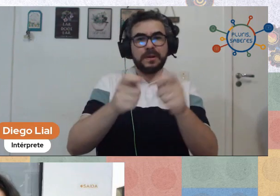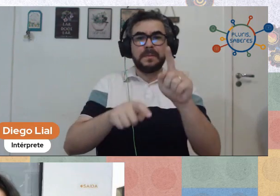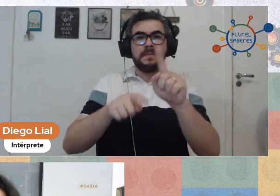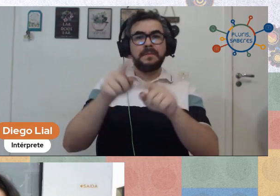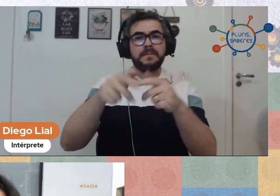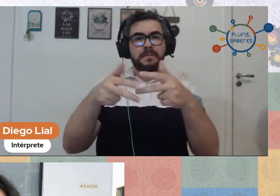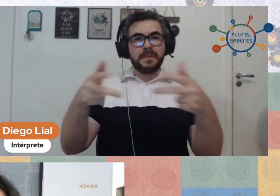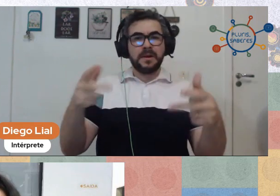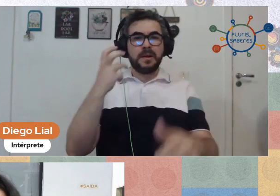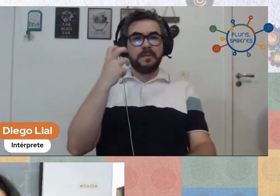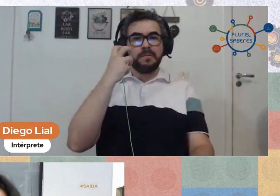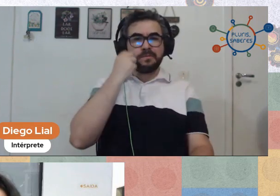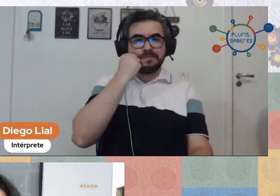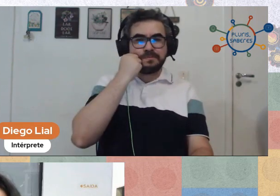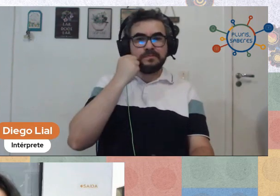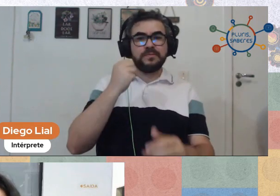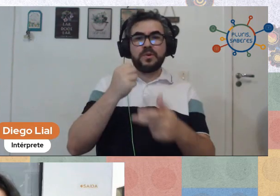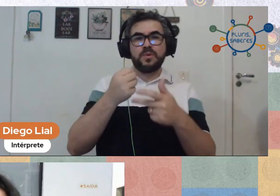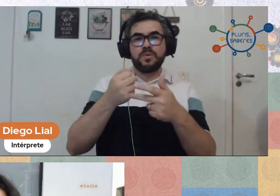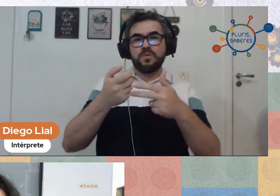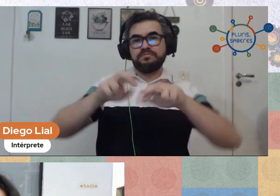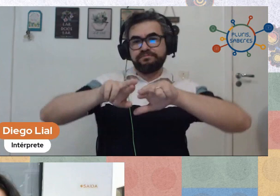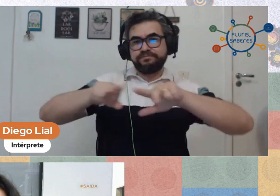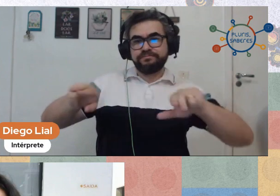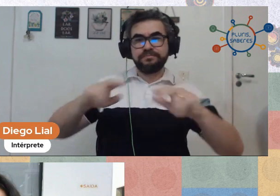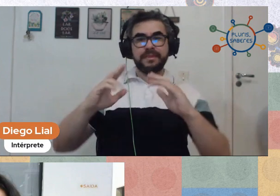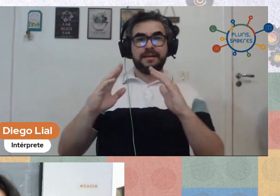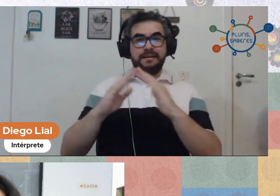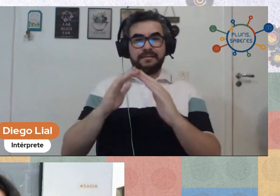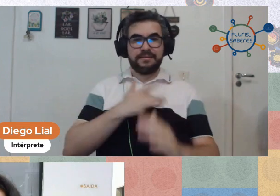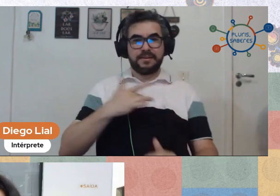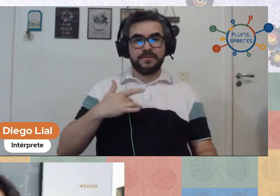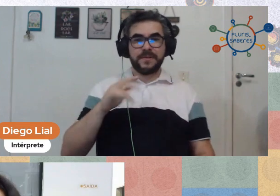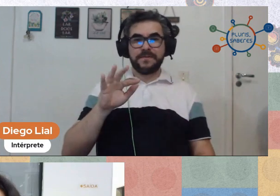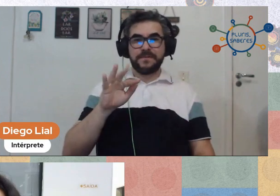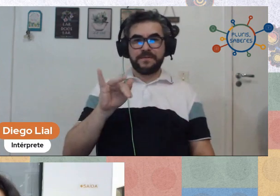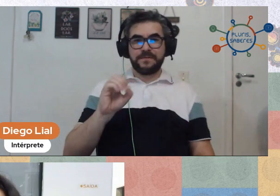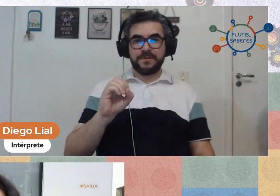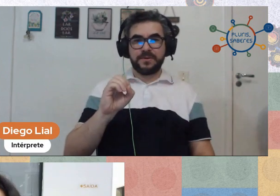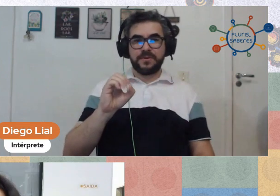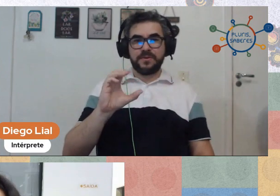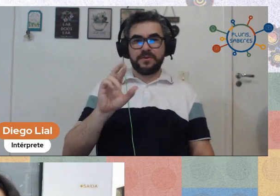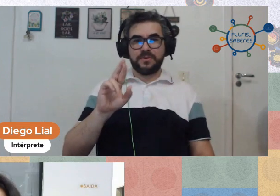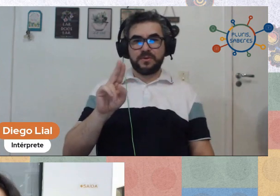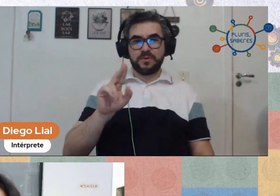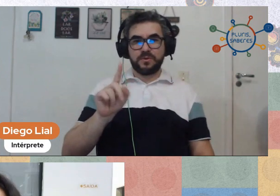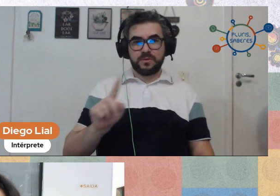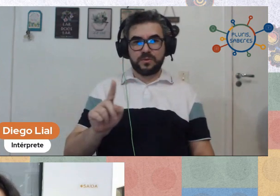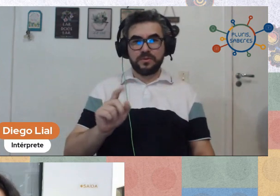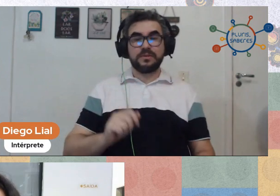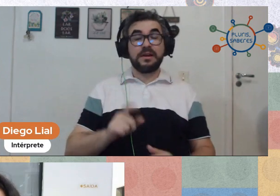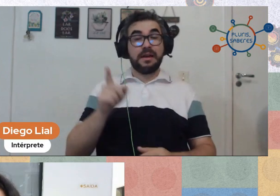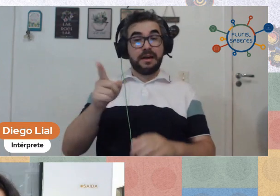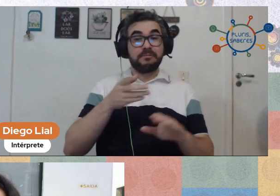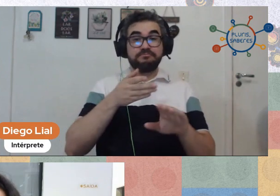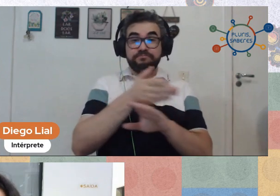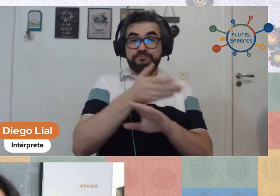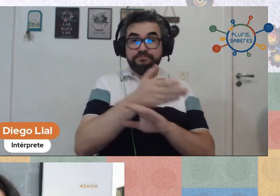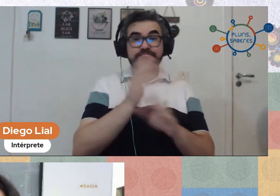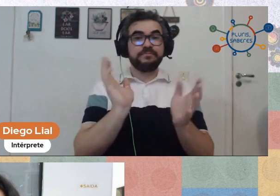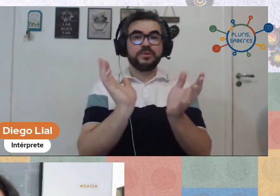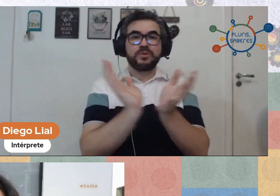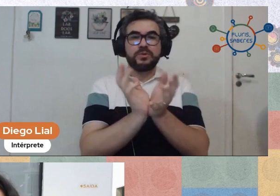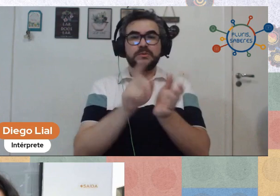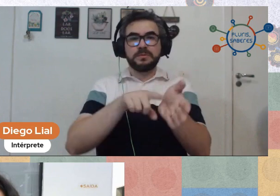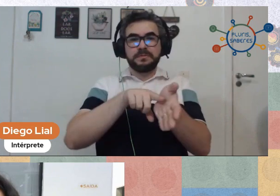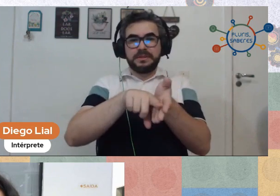da Casa de Oswaldo Cruz, né? A Fiocruz. Participa no grupo de pesquisa preservação digital da rede carinhana